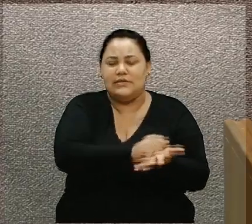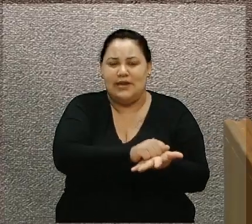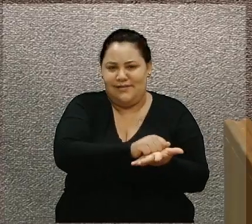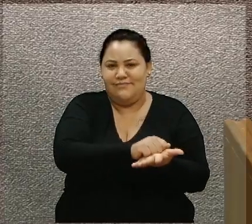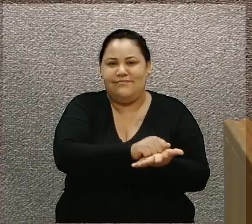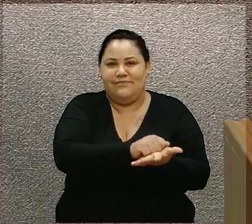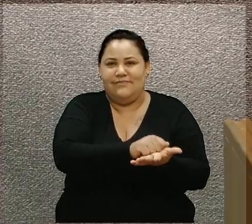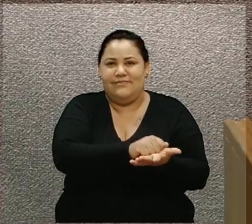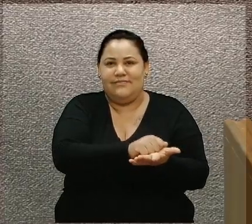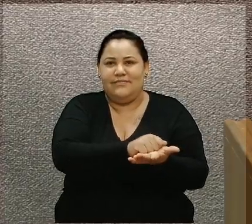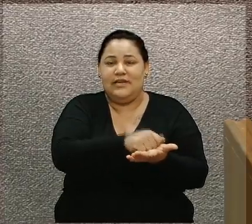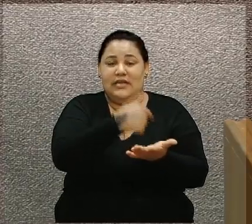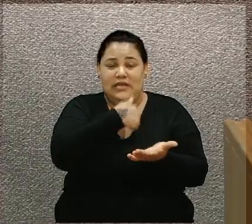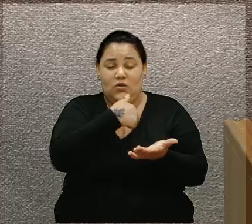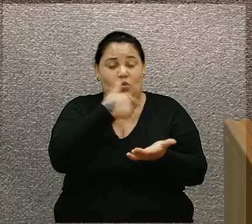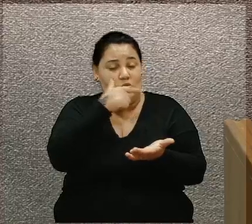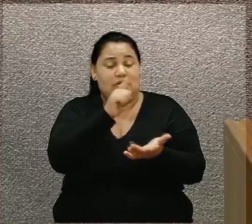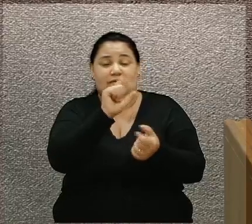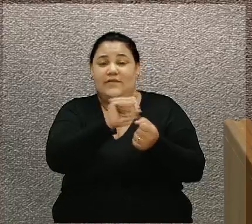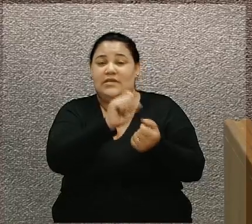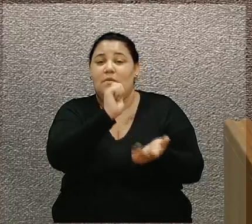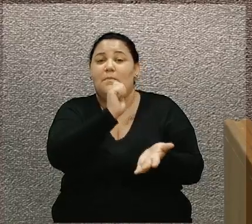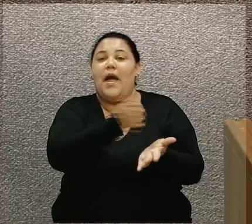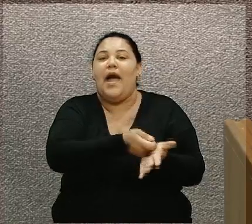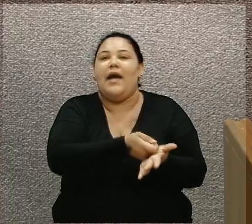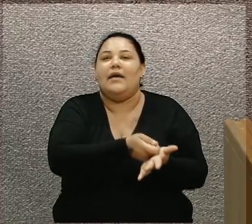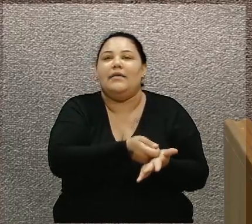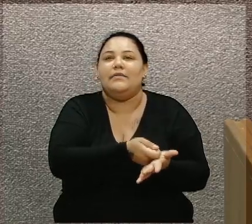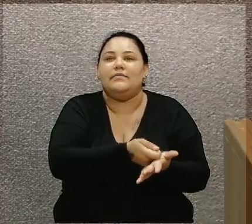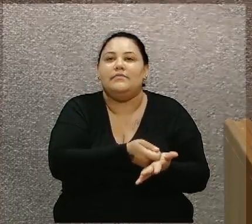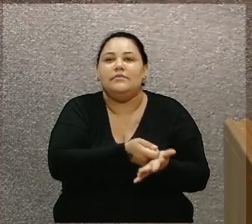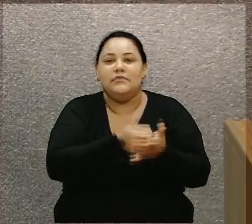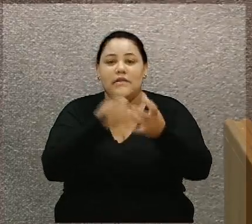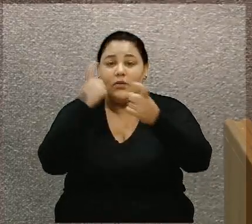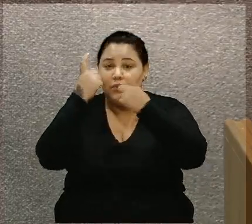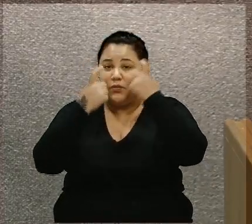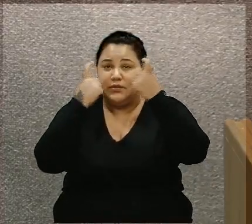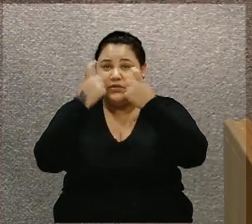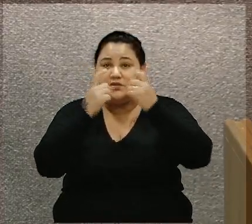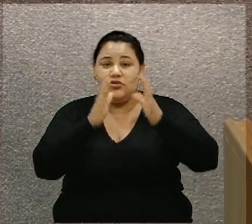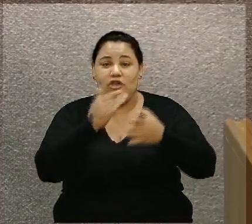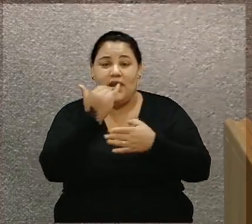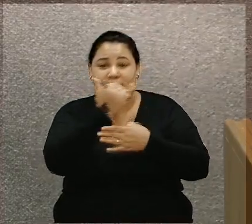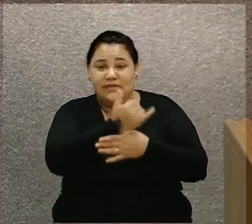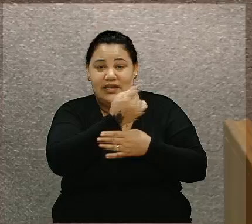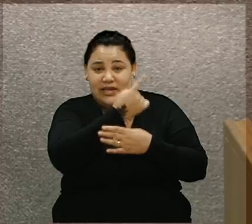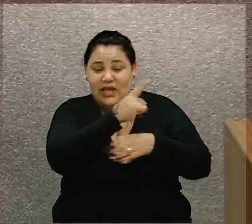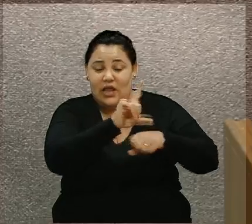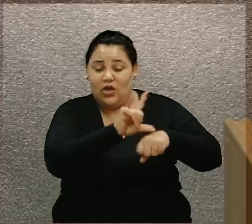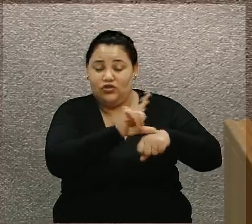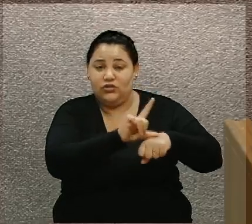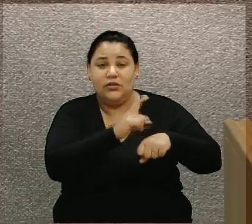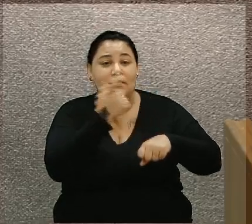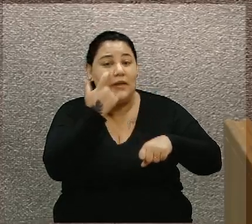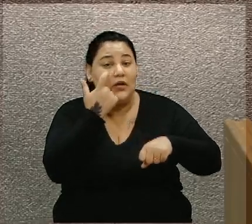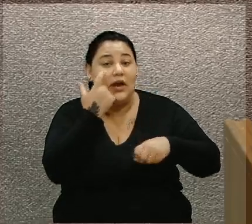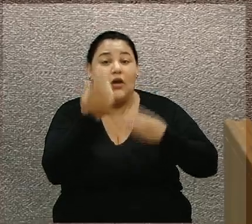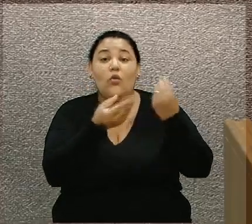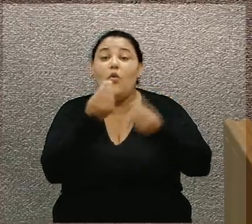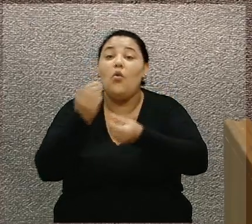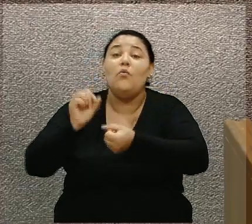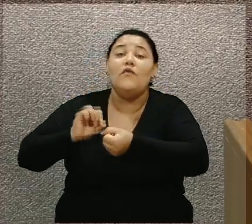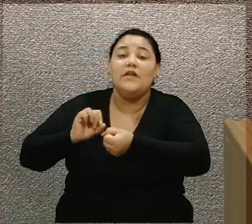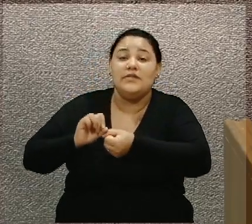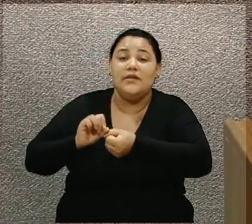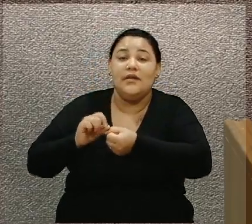condições de fazer o pagamento. Então, a preocupação, já avisei lá a concessionária para que verifiquem como é que eles podem fazer, é